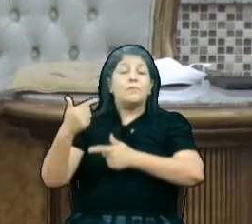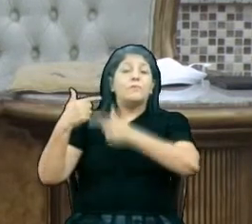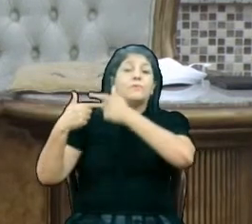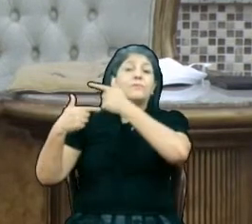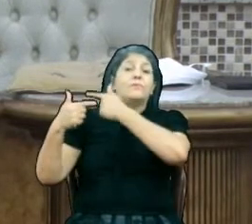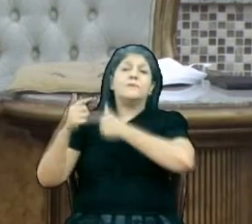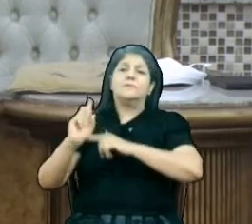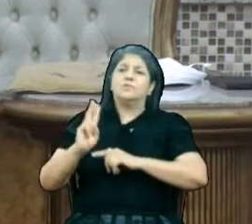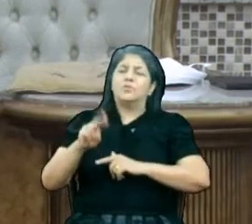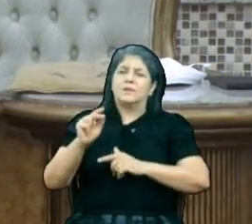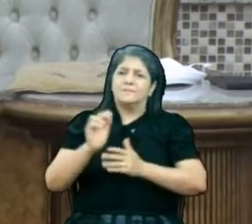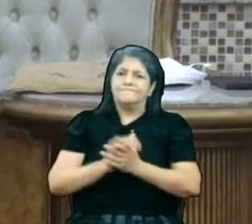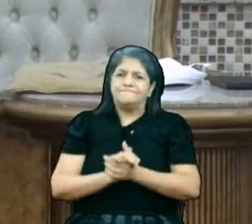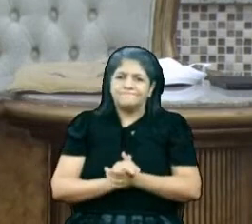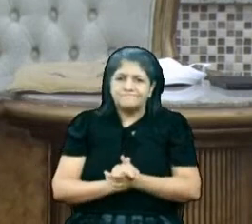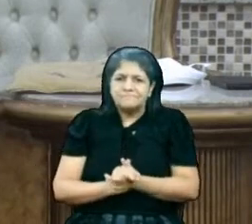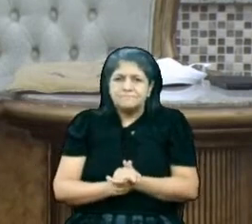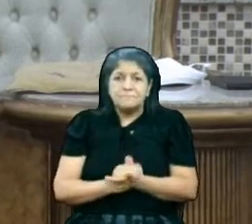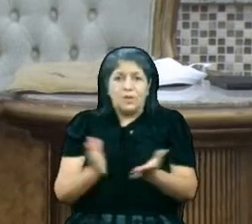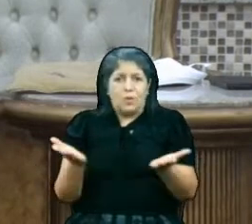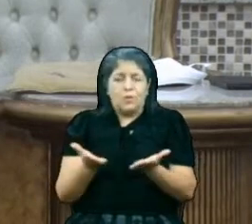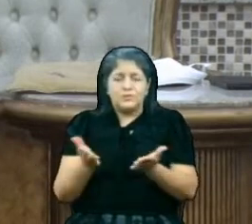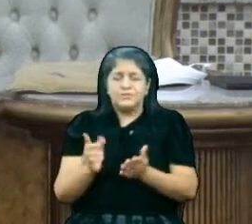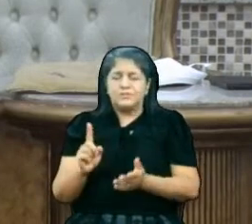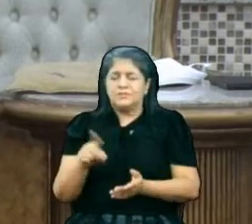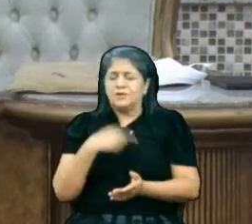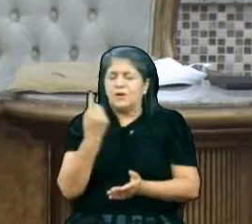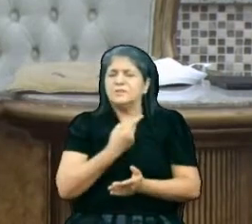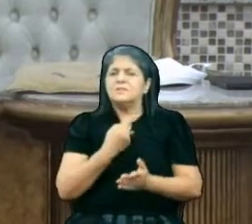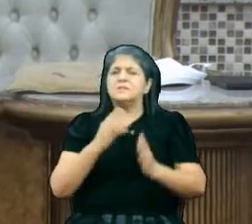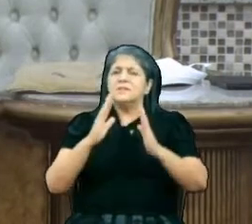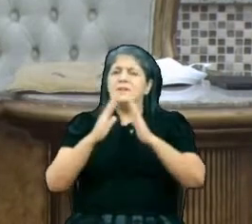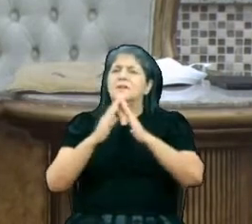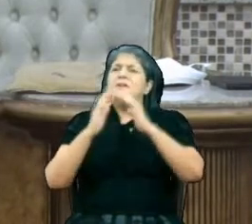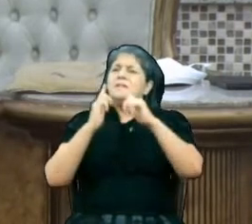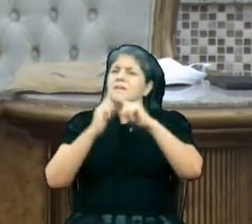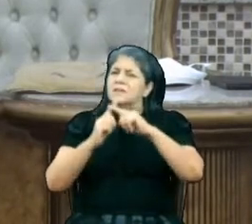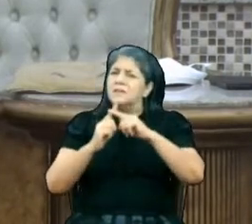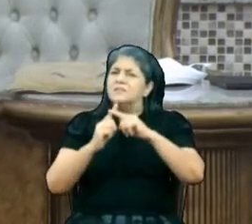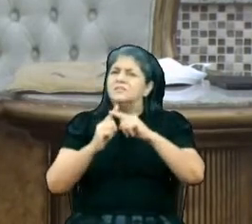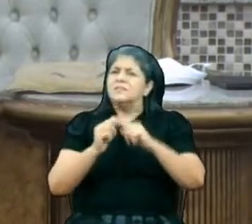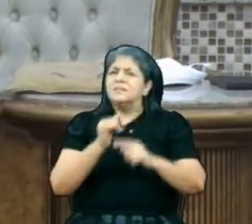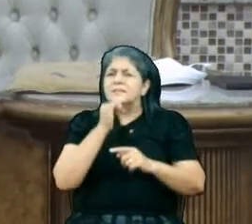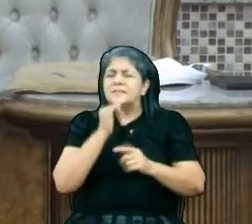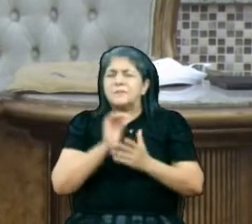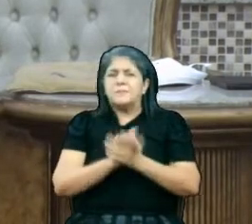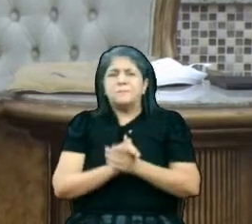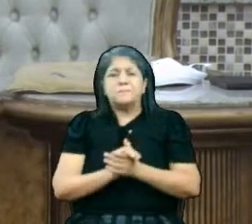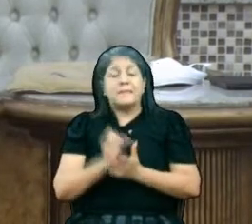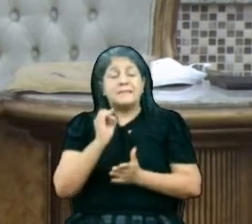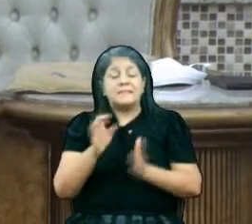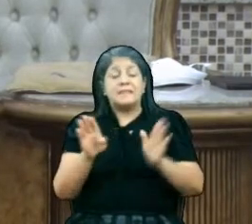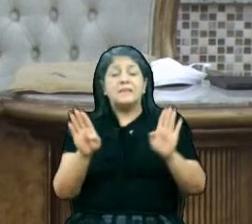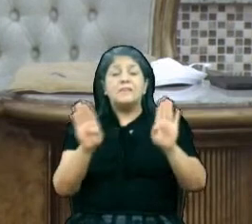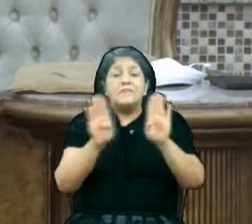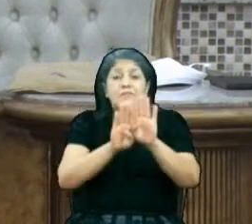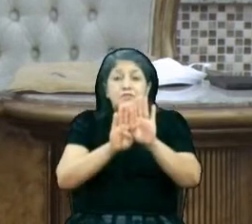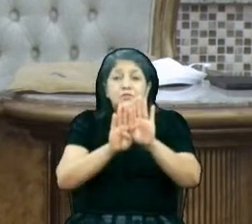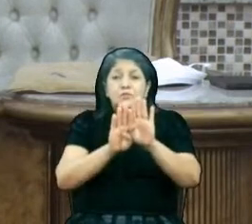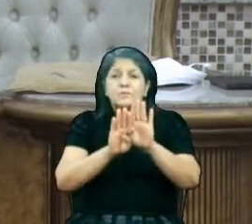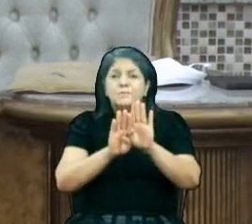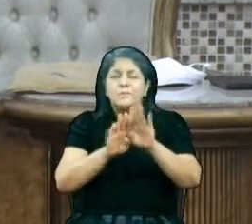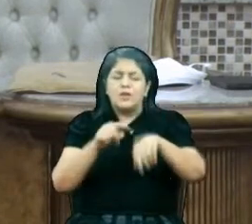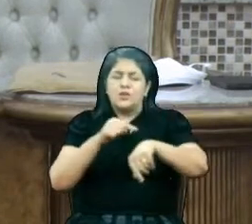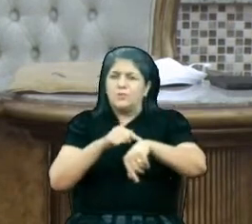fechassem e houve gente que gostou dessa ideia de não vir a igreja não vira Os cultos